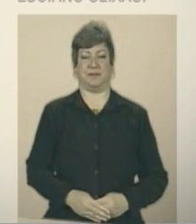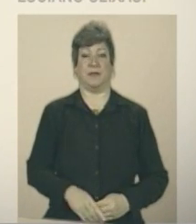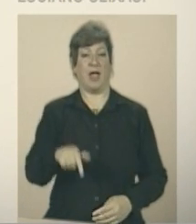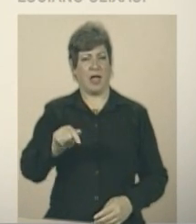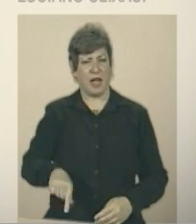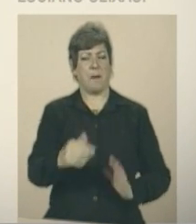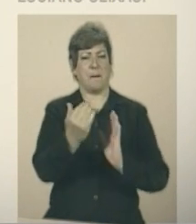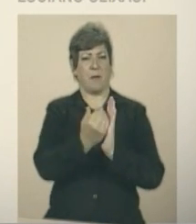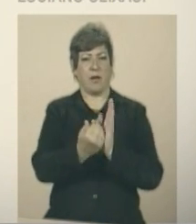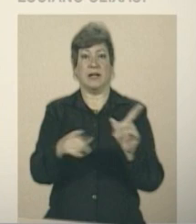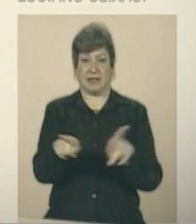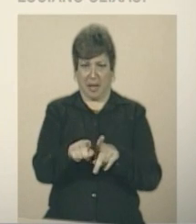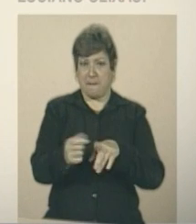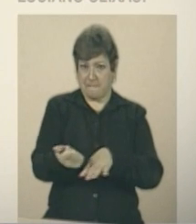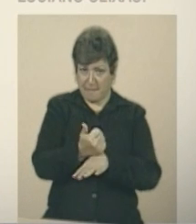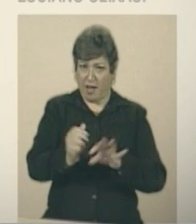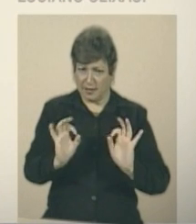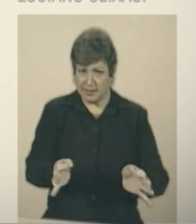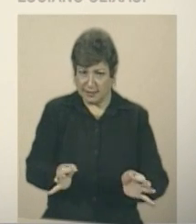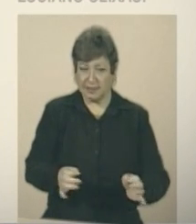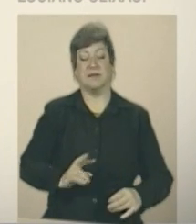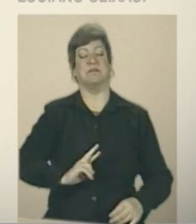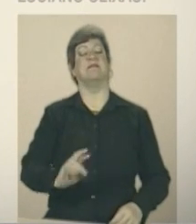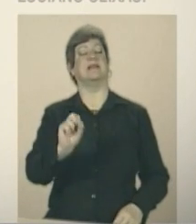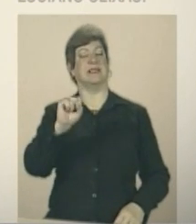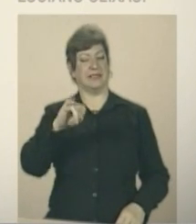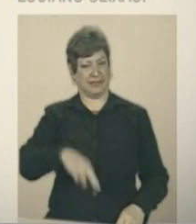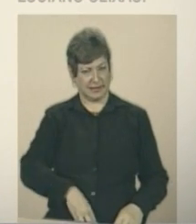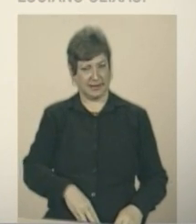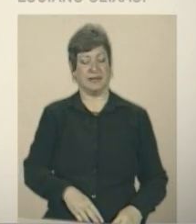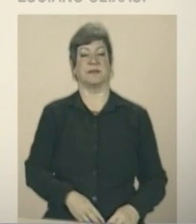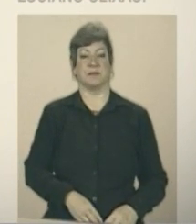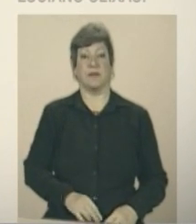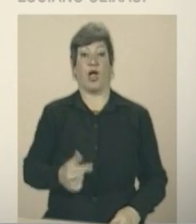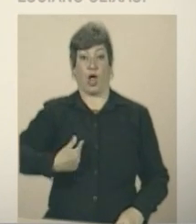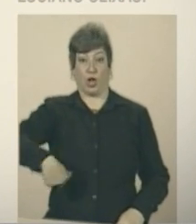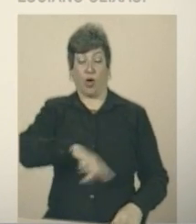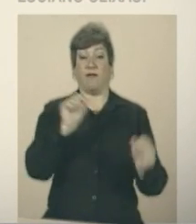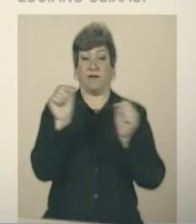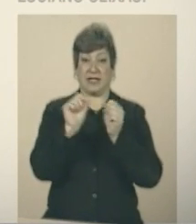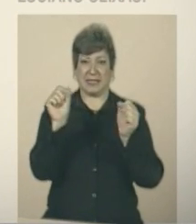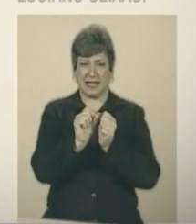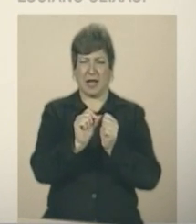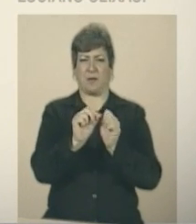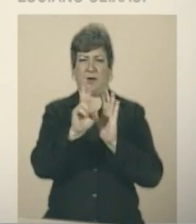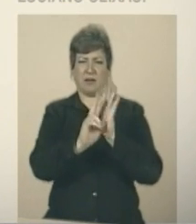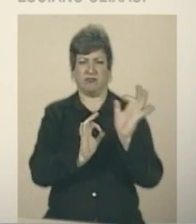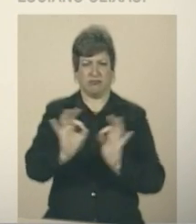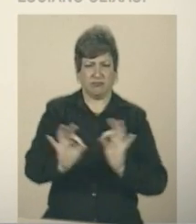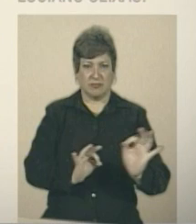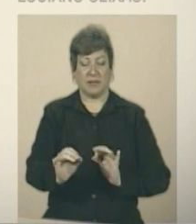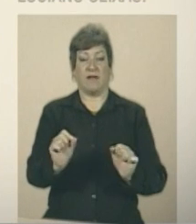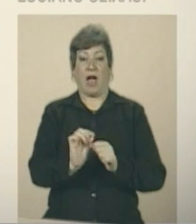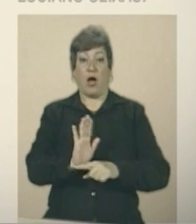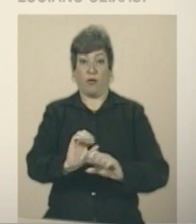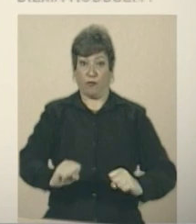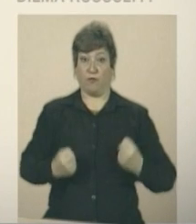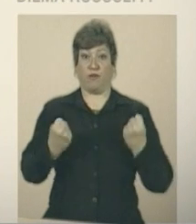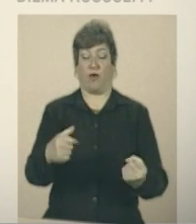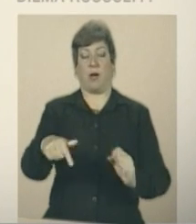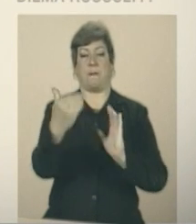família também foi aprimorado não é presidenta Bem lembrado Luciano nós adotamos medidas que deram um reforço ao Bolsa